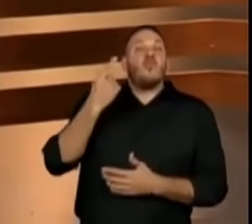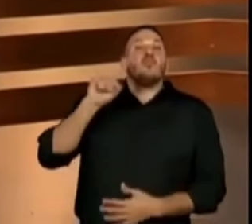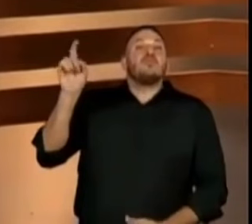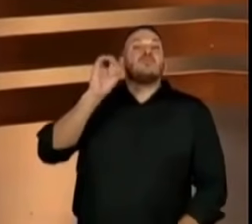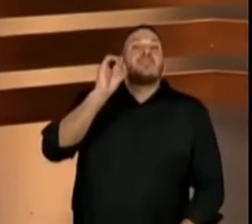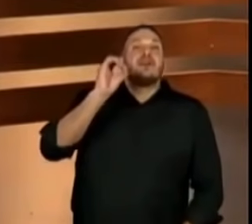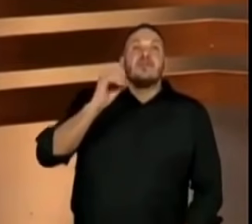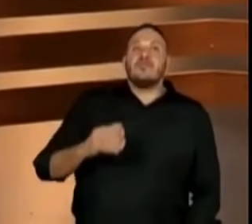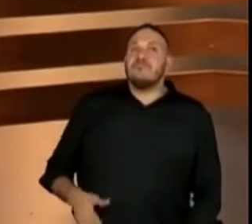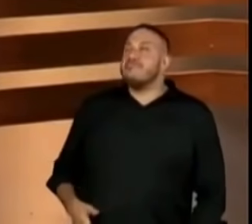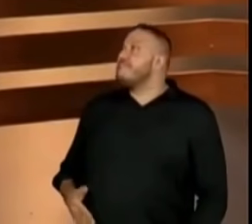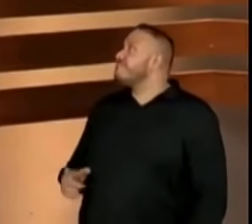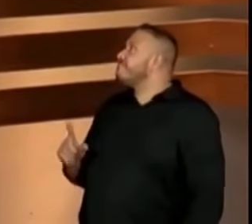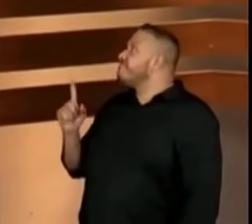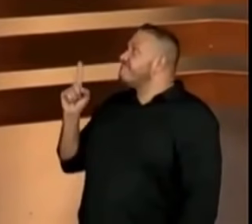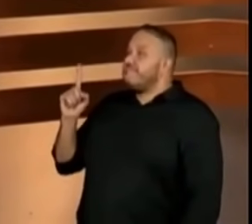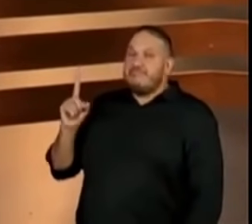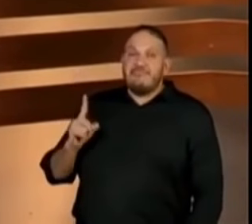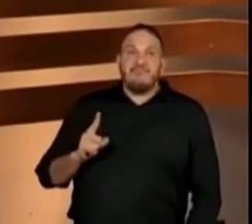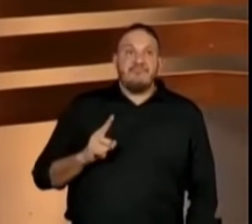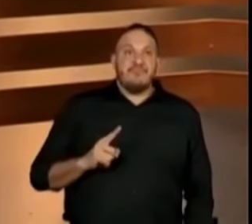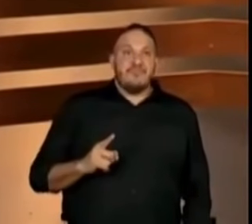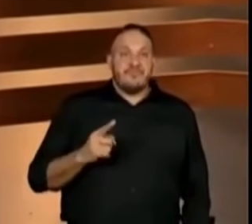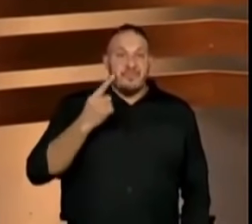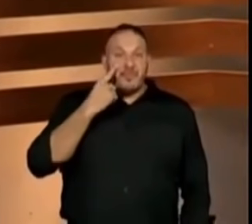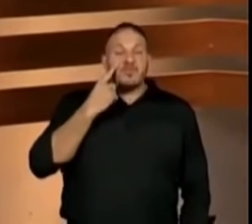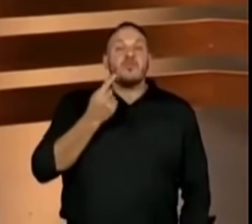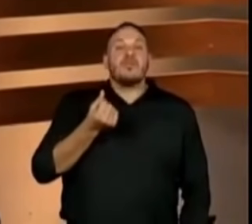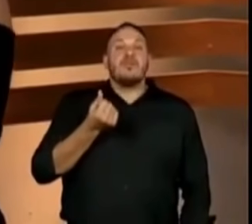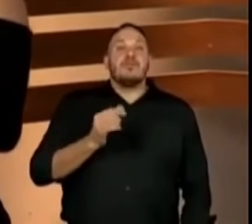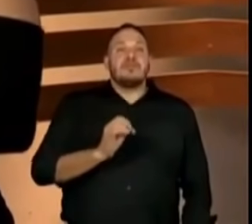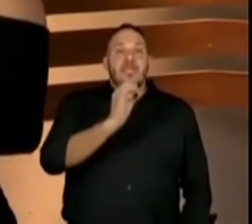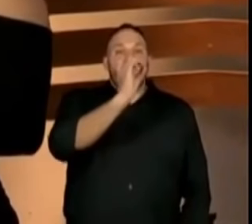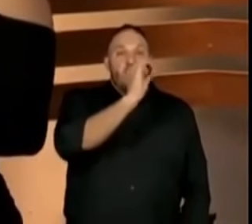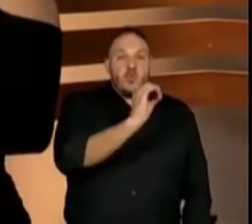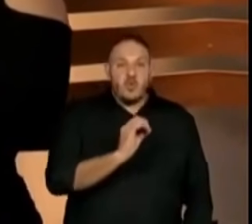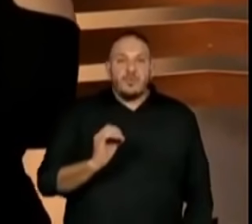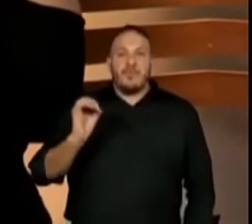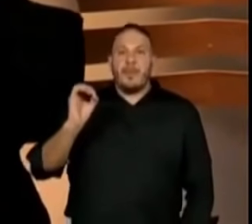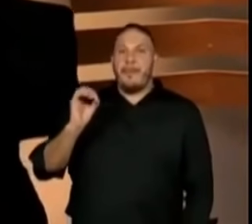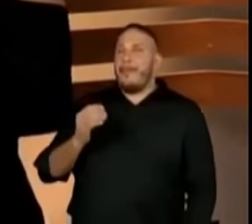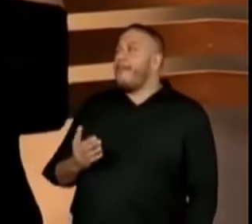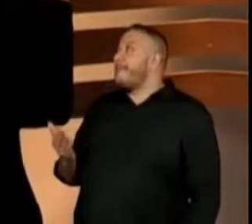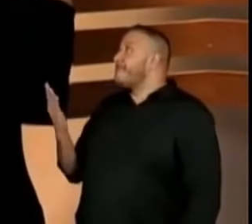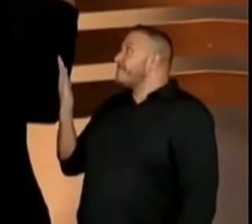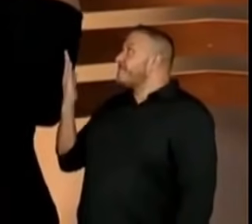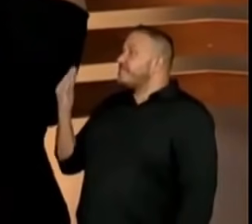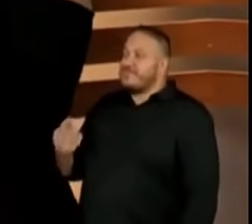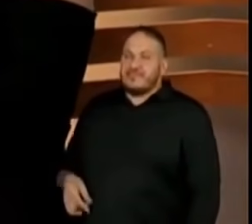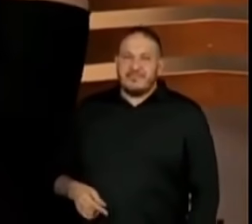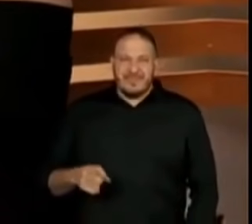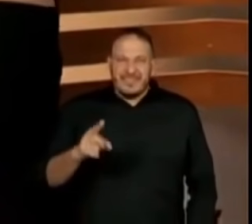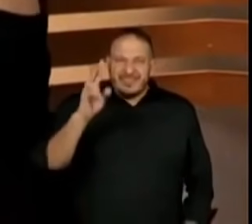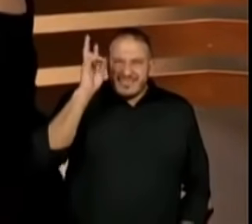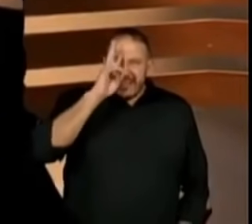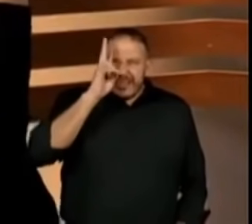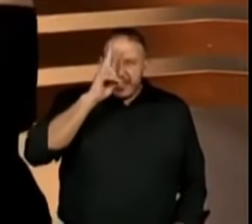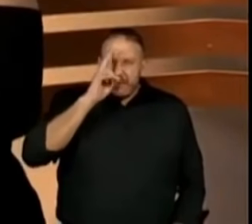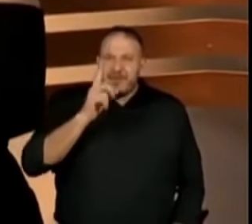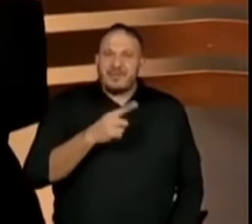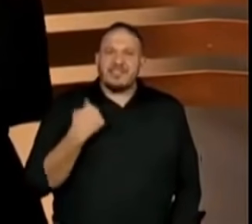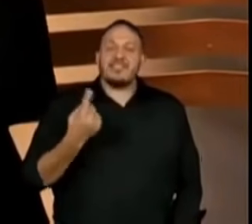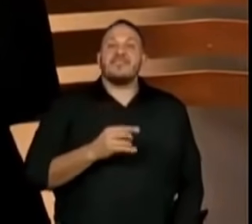zero aqui. Então, o que que eu vou fazer agora? Vou colocar ele aqui. Lembra aqui comigo que a gente